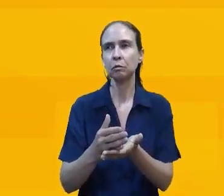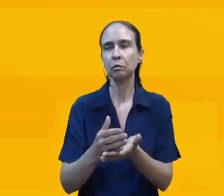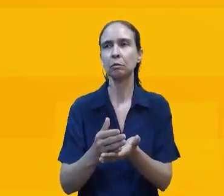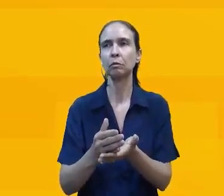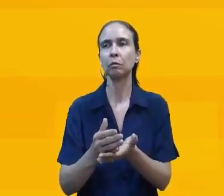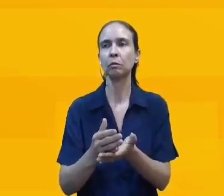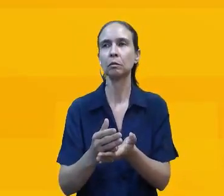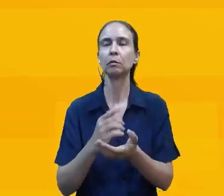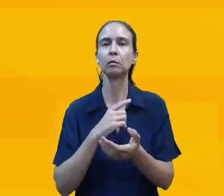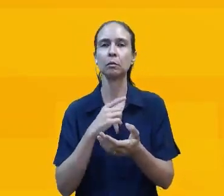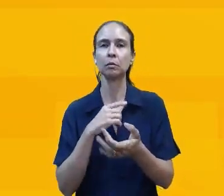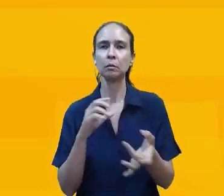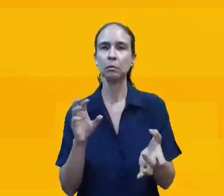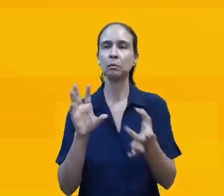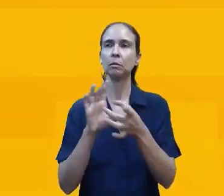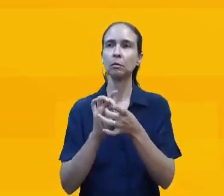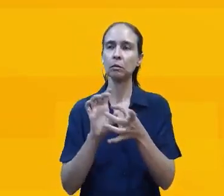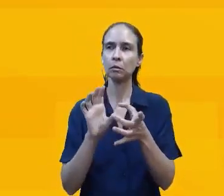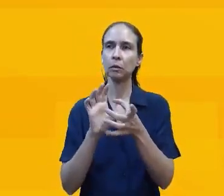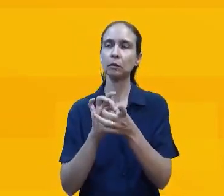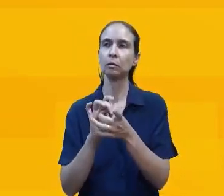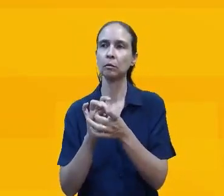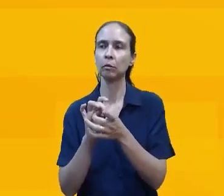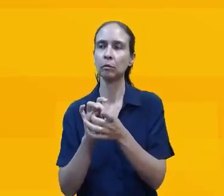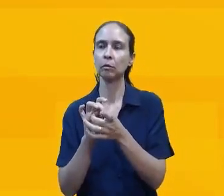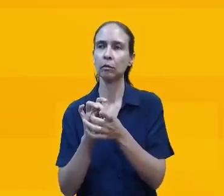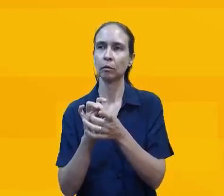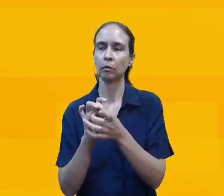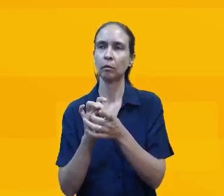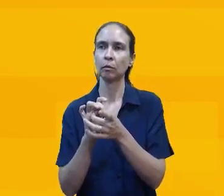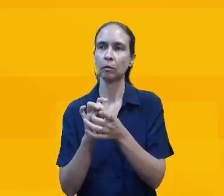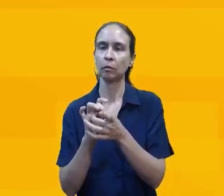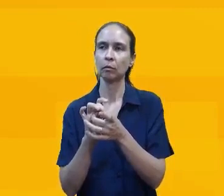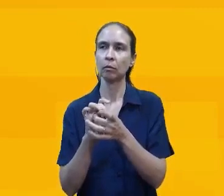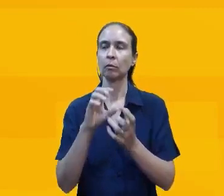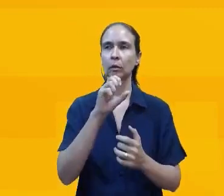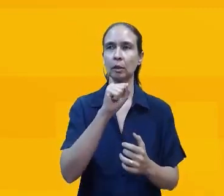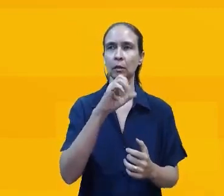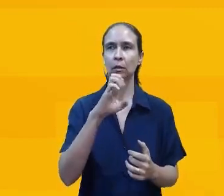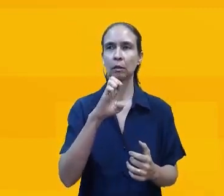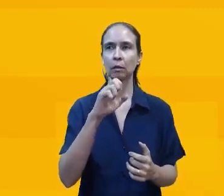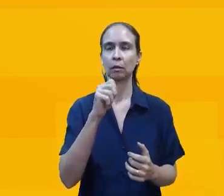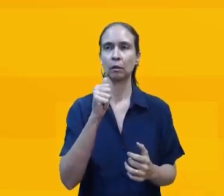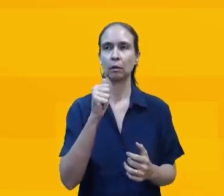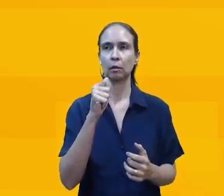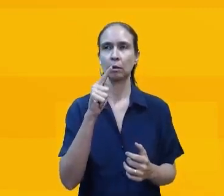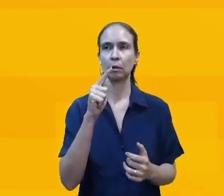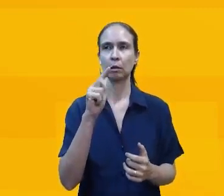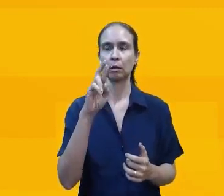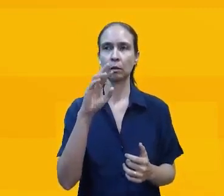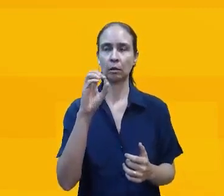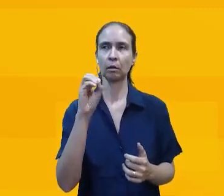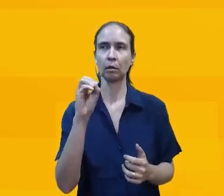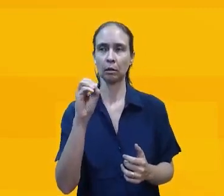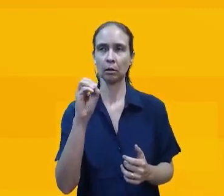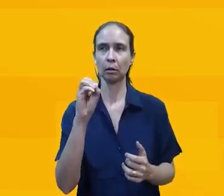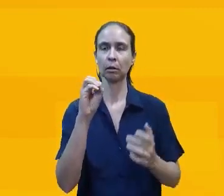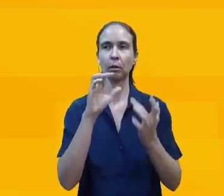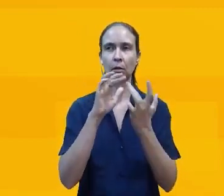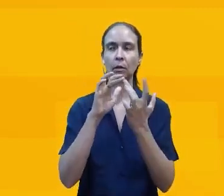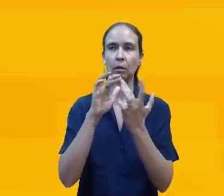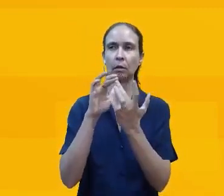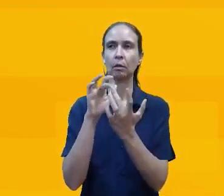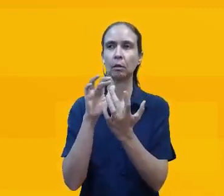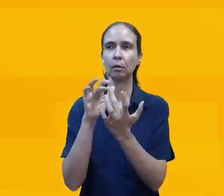né? O estabelecimento das parcerias. A SEAGRO foi o primeiro contato que nós tivemos